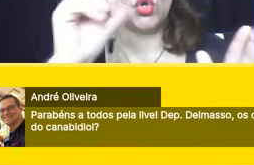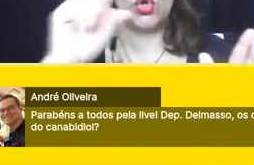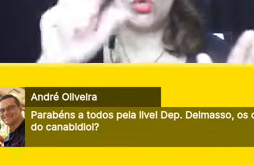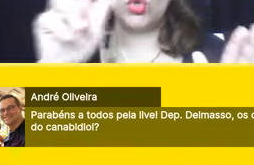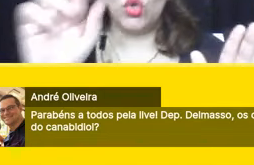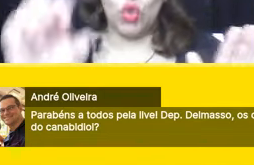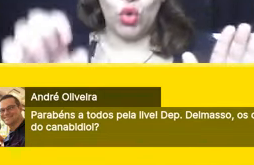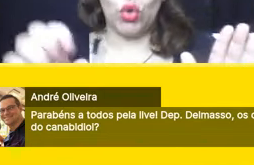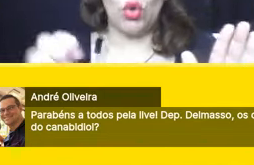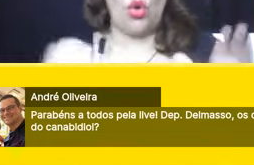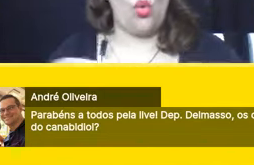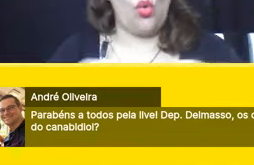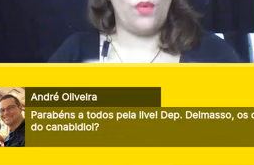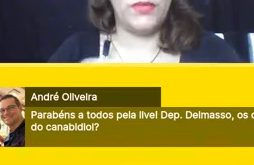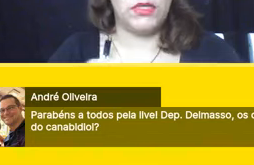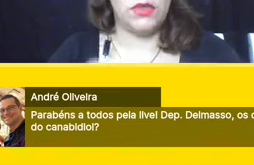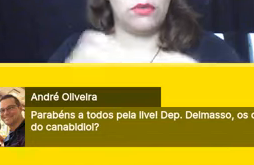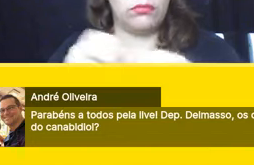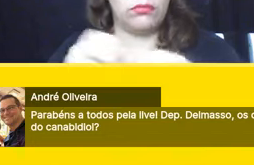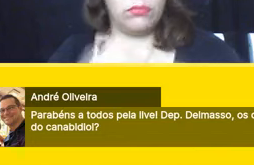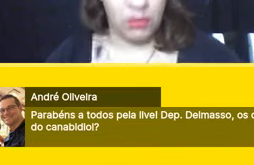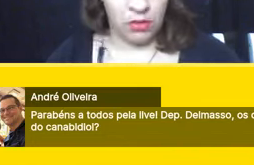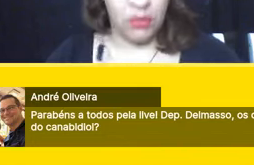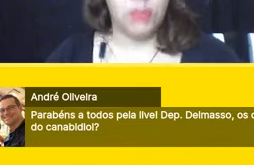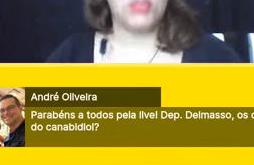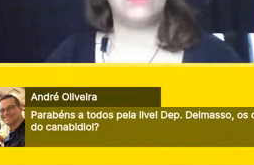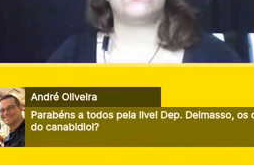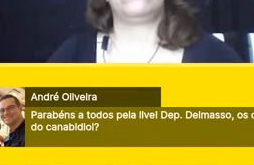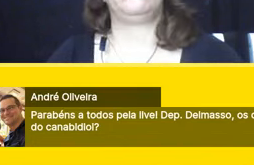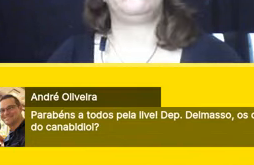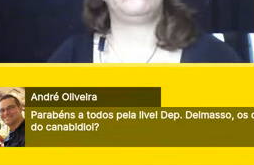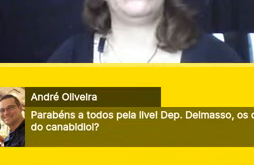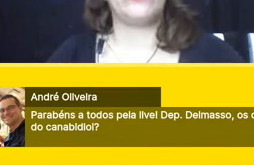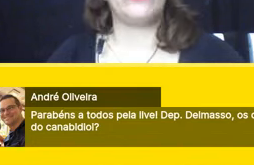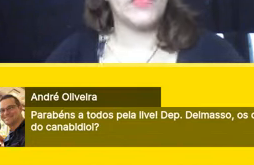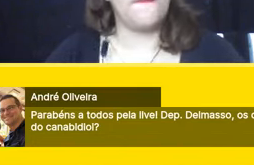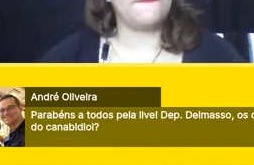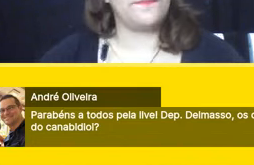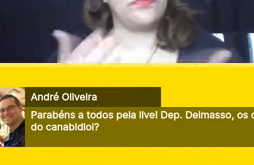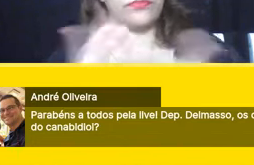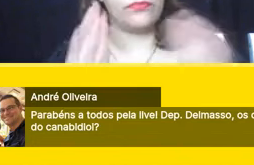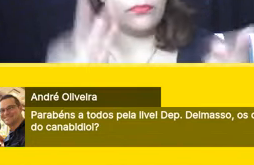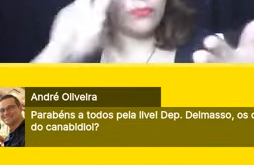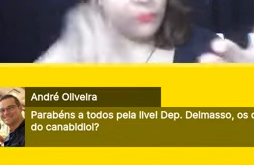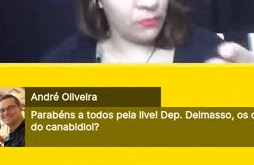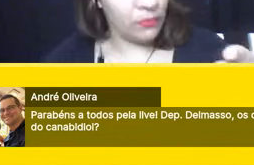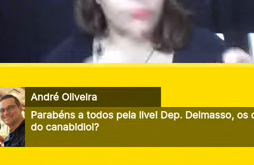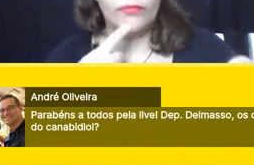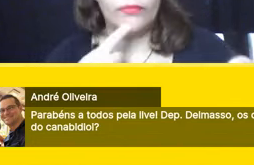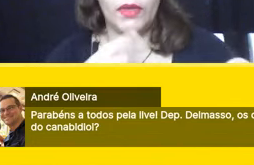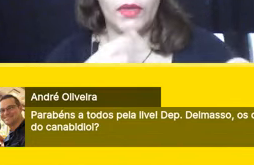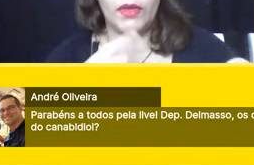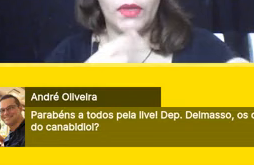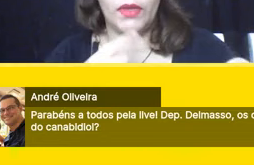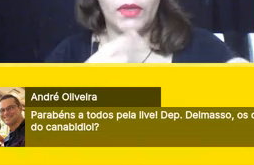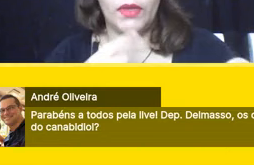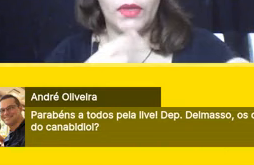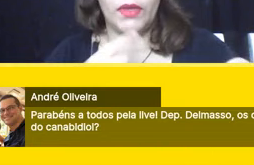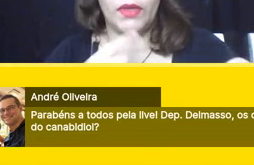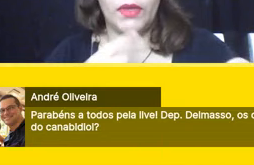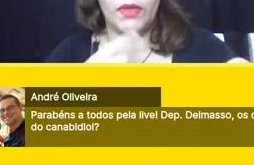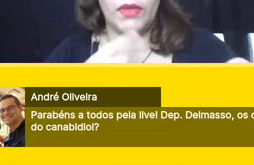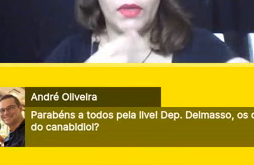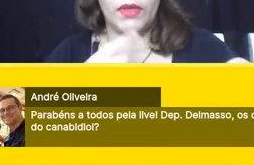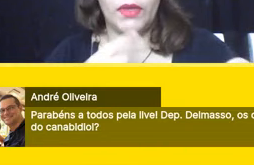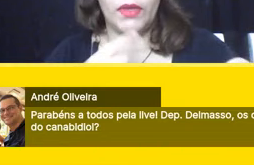de saúde da Câmara Legislativa, e eu estou abrindo o parecer aqui agora, e o parecer pela aprovação. Então,